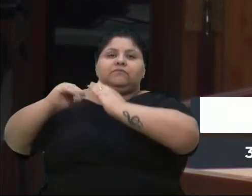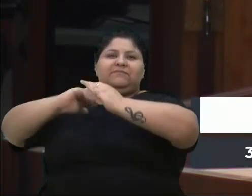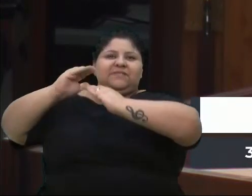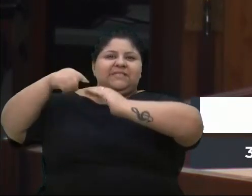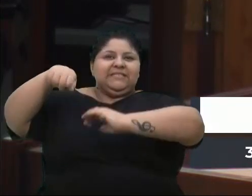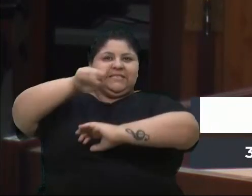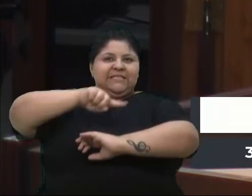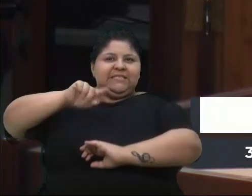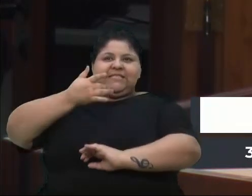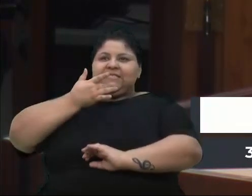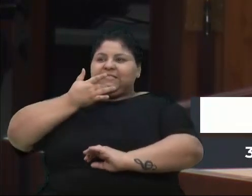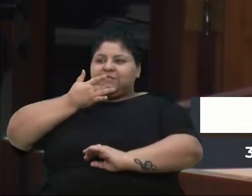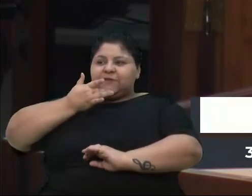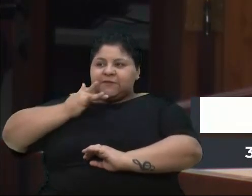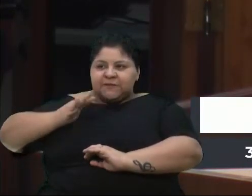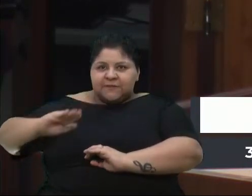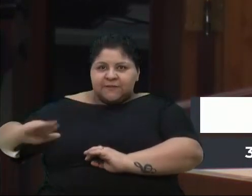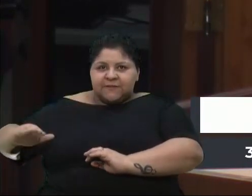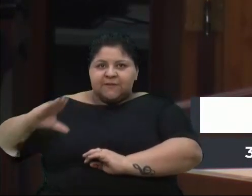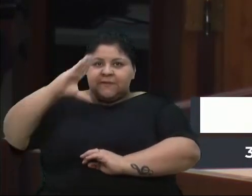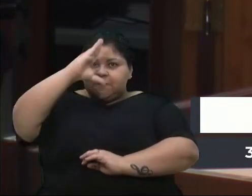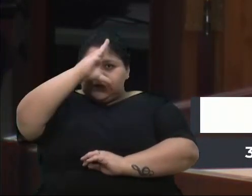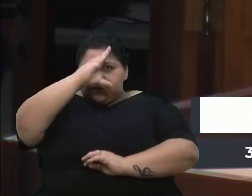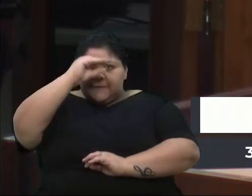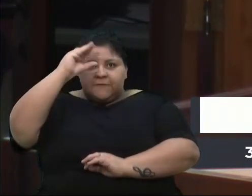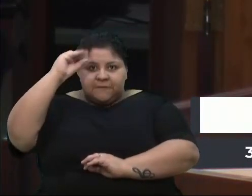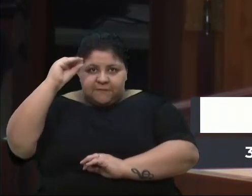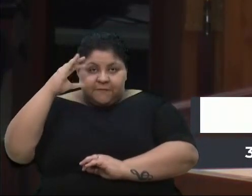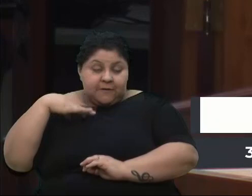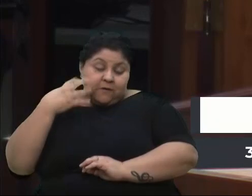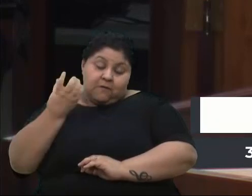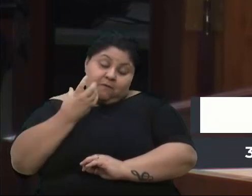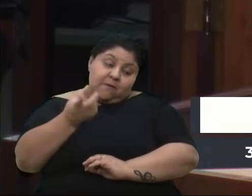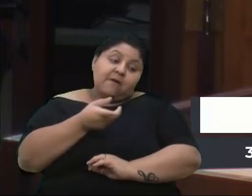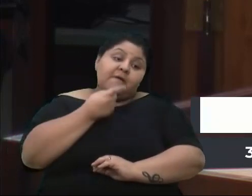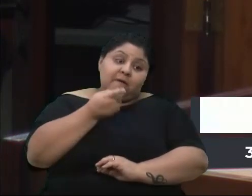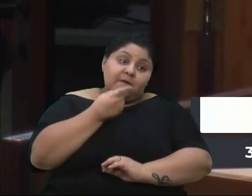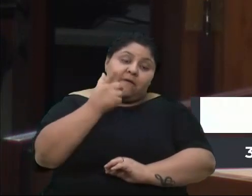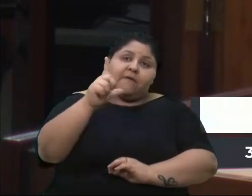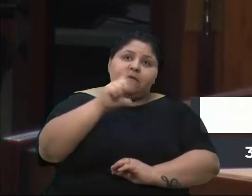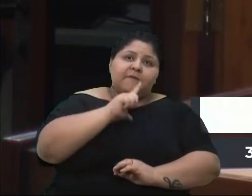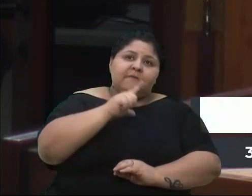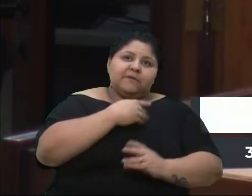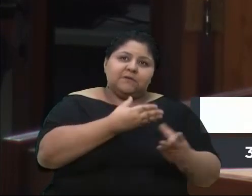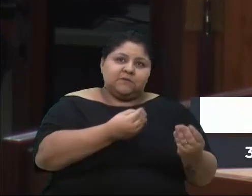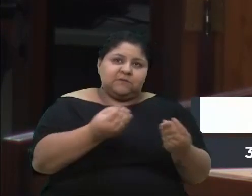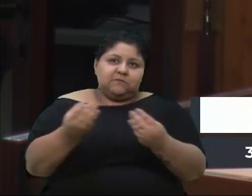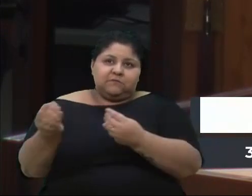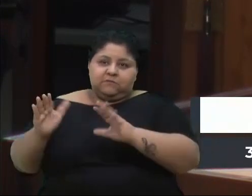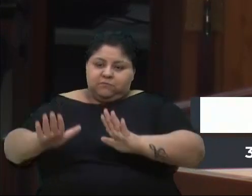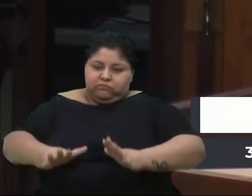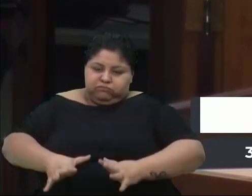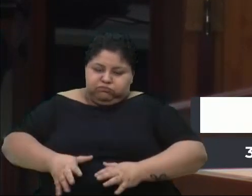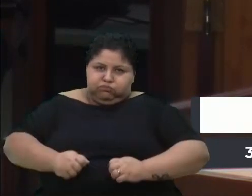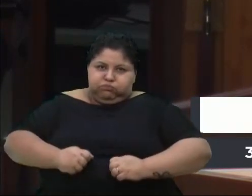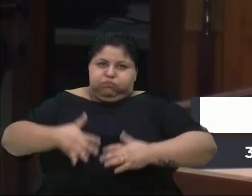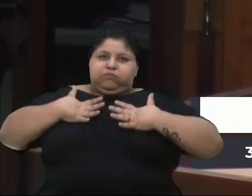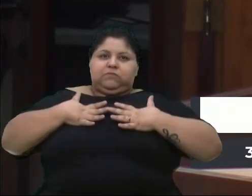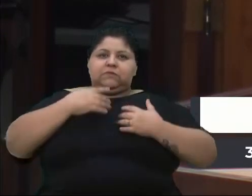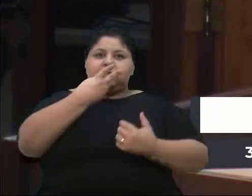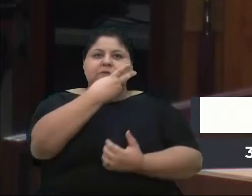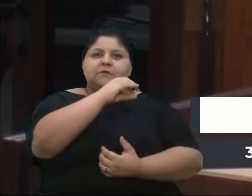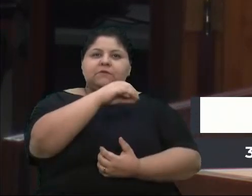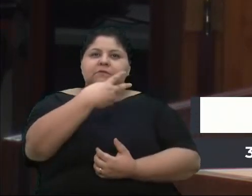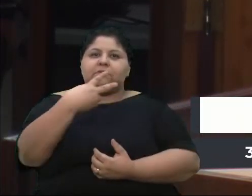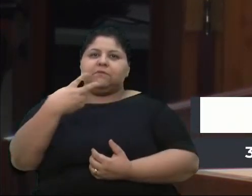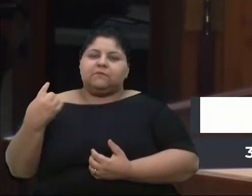nossas crianças e adolescentes. Eu quero dizer que eu tenho muito orgulho de, em 2021,